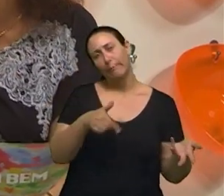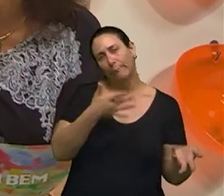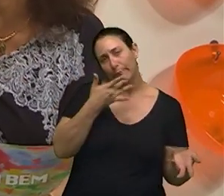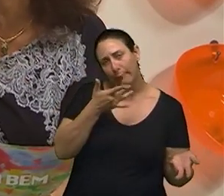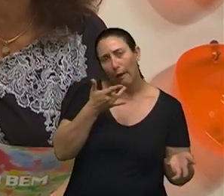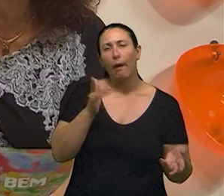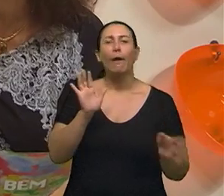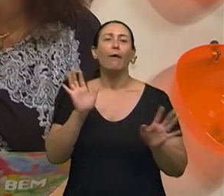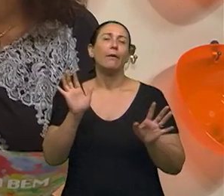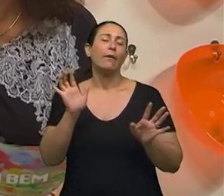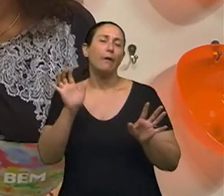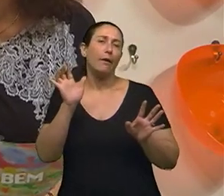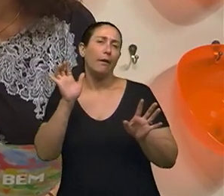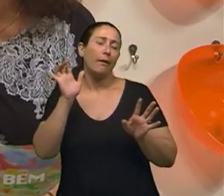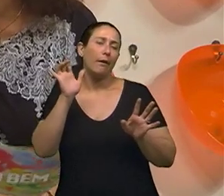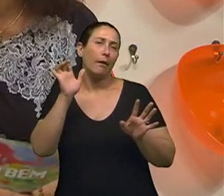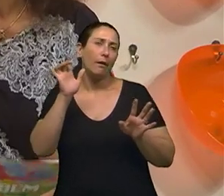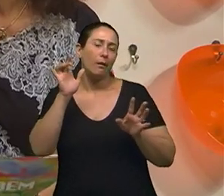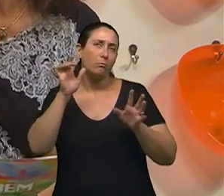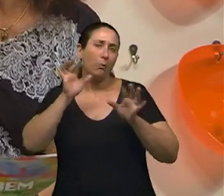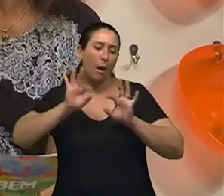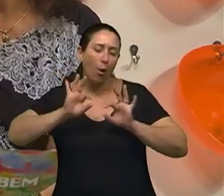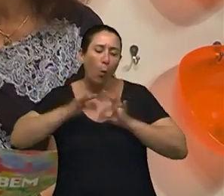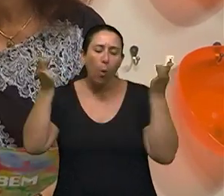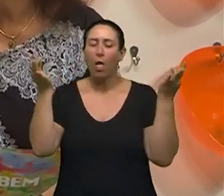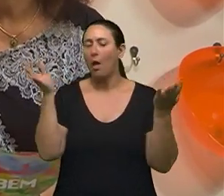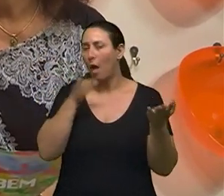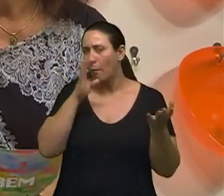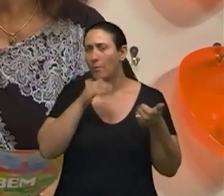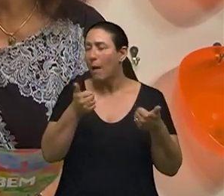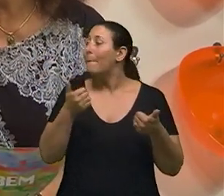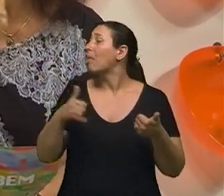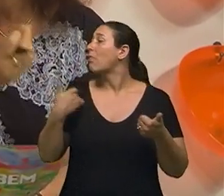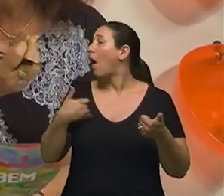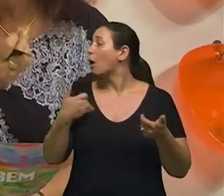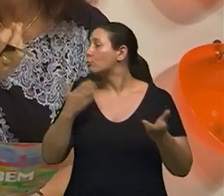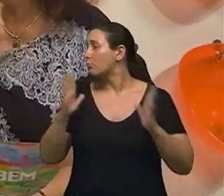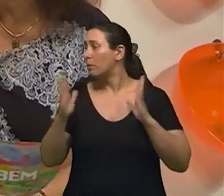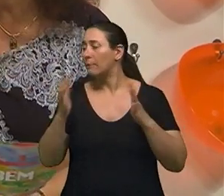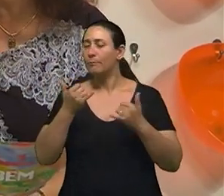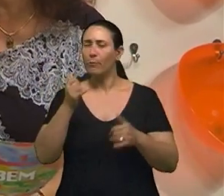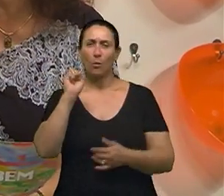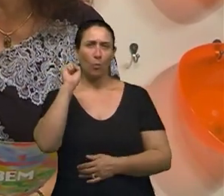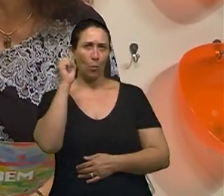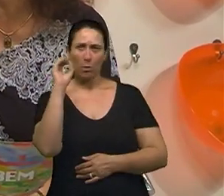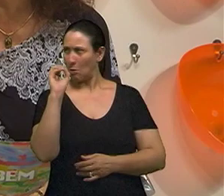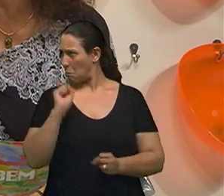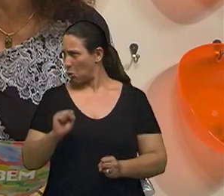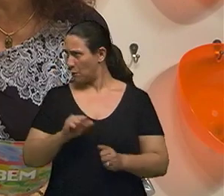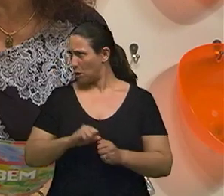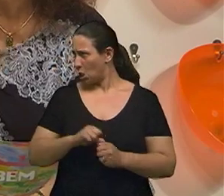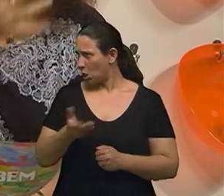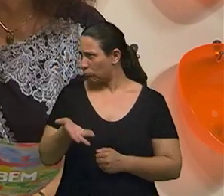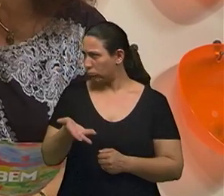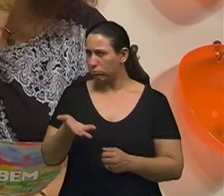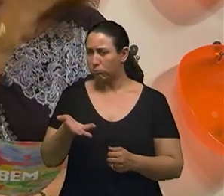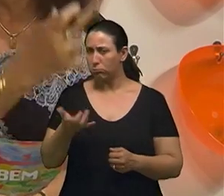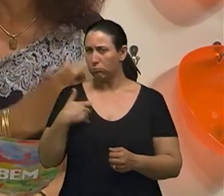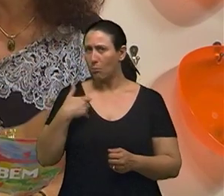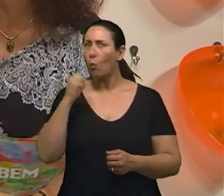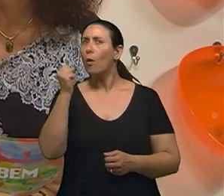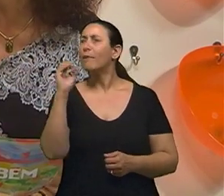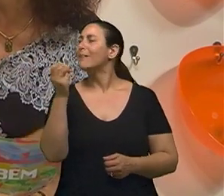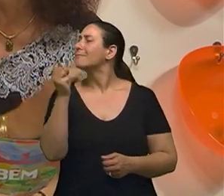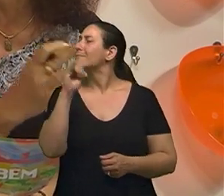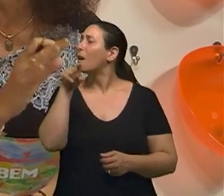dias de hospitalização que é tudo isso e idade um de 80 anos pode passar por esse procedimento se ele tá